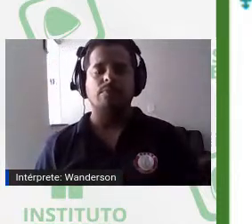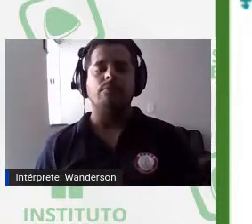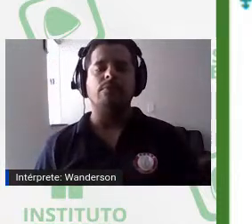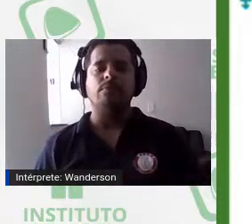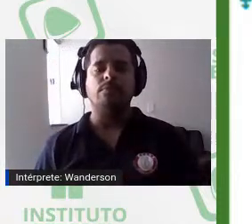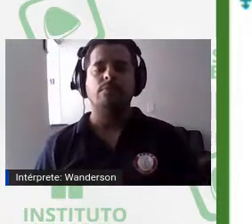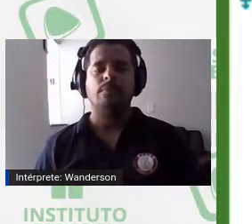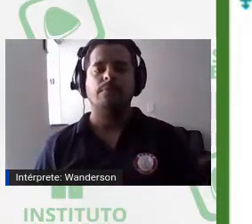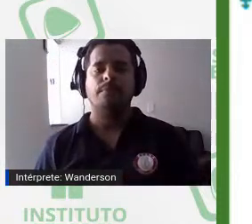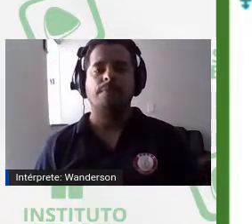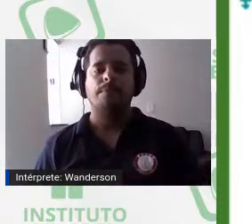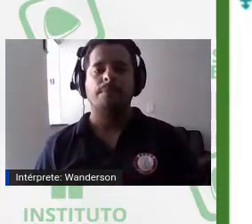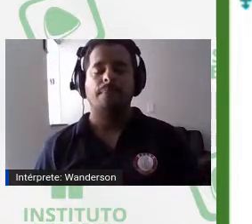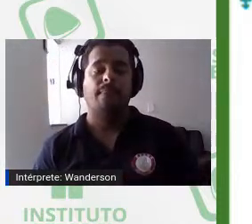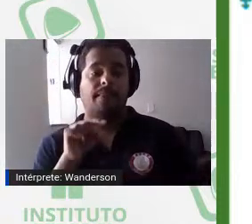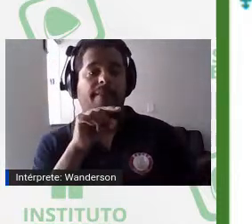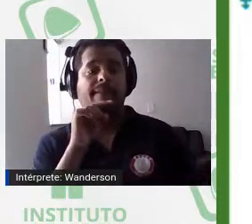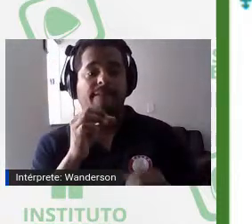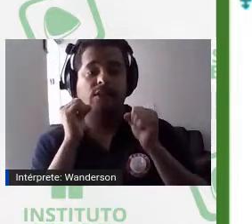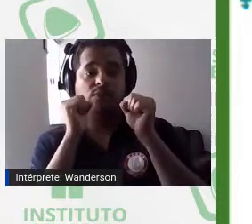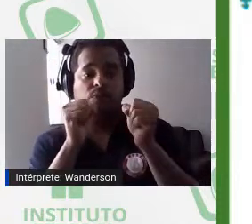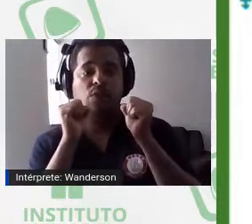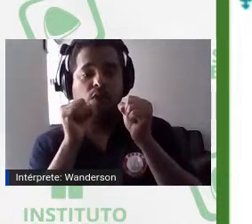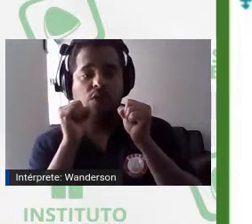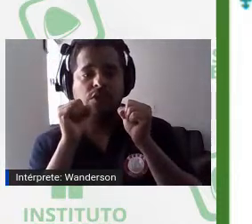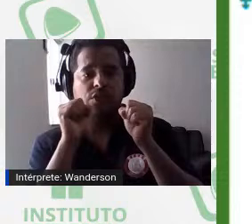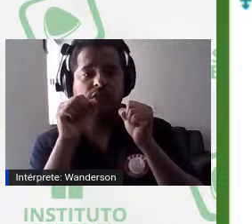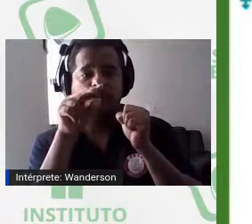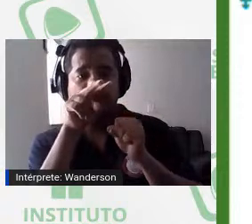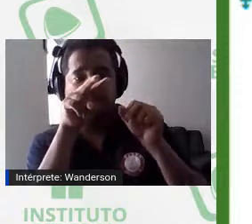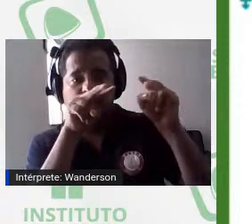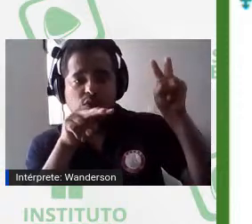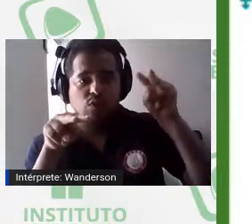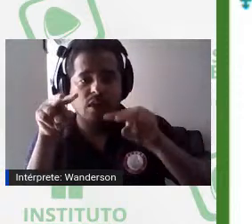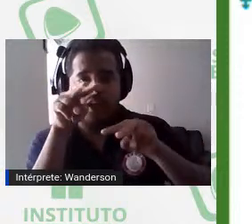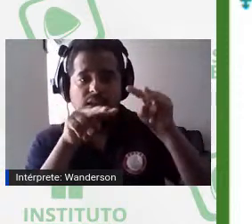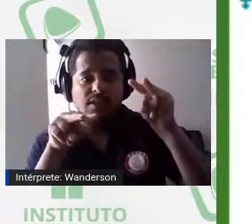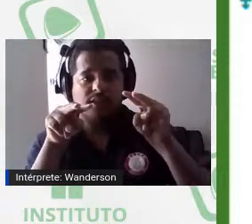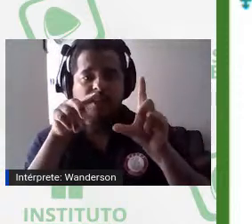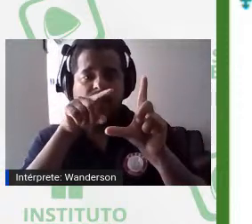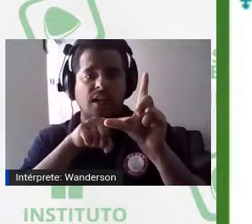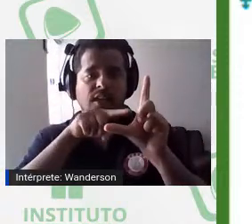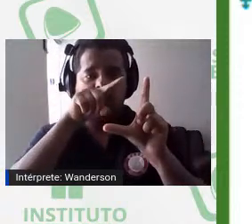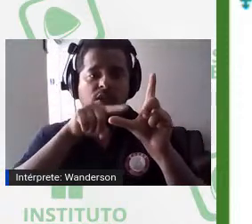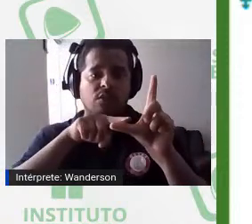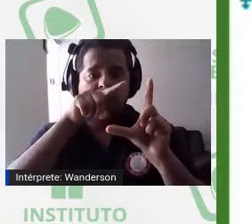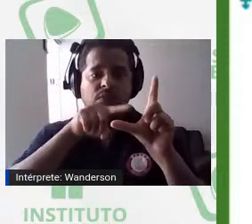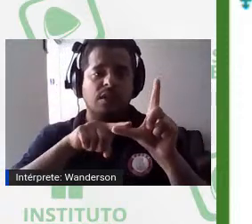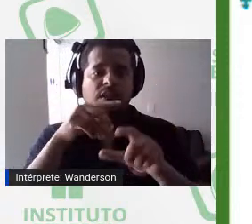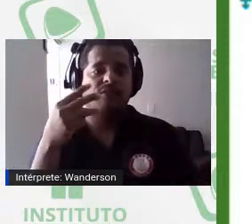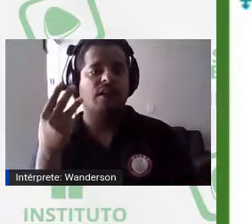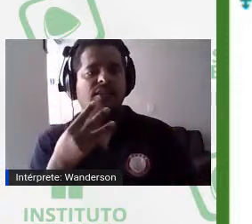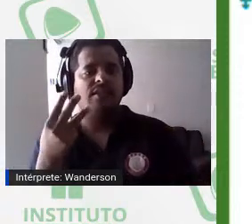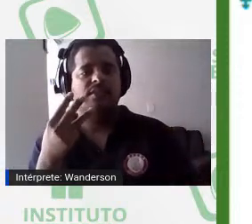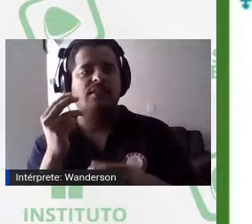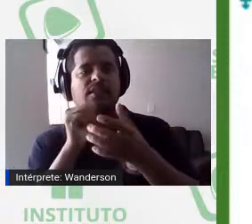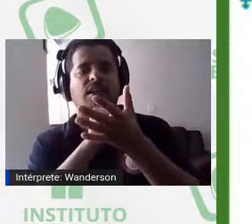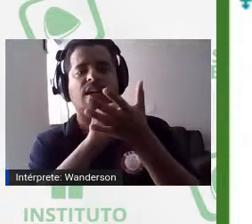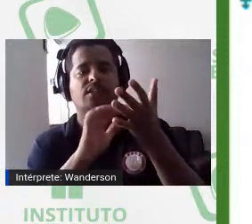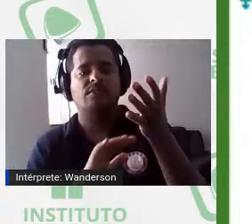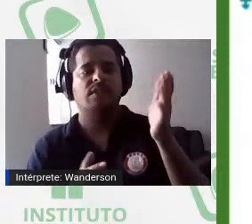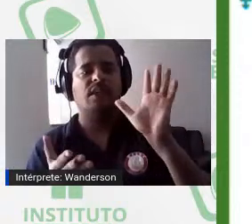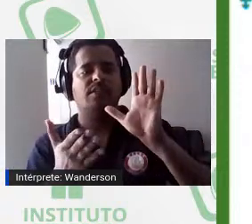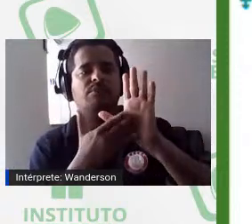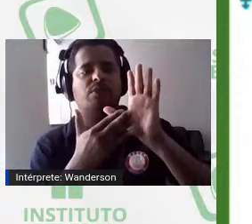Aqui podemos visualizar um pequeno gráfico quanto à terceira atividade avaliativa proposta aos